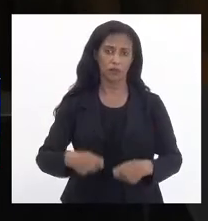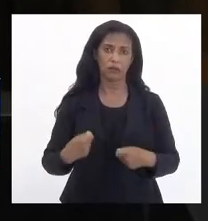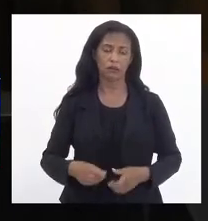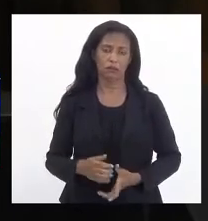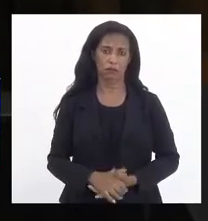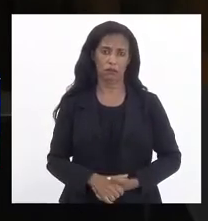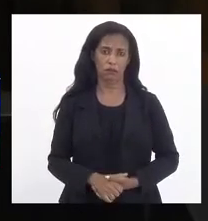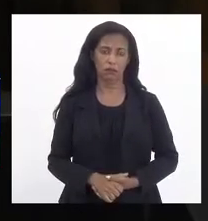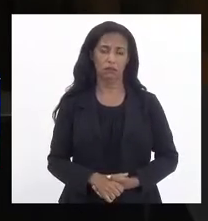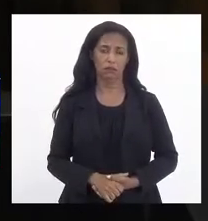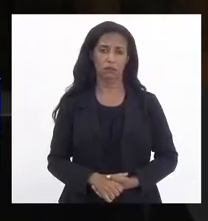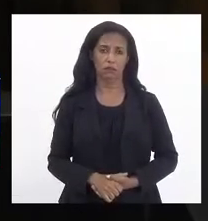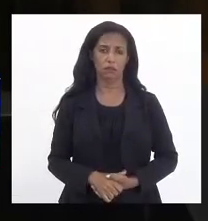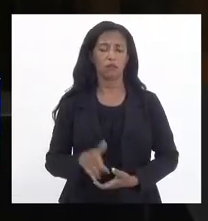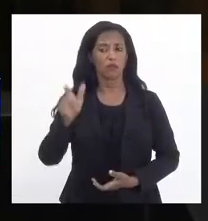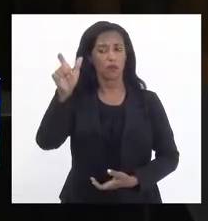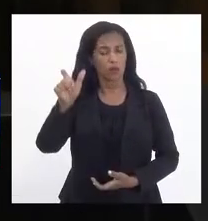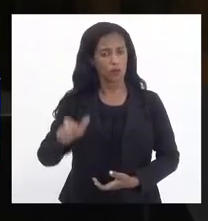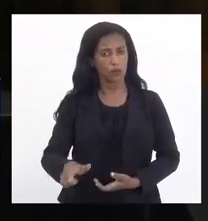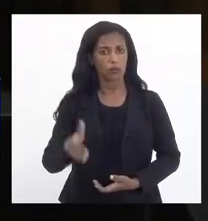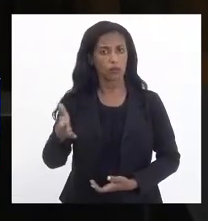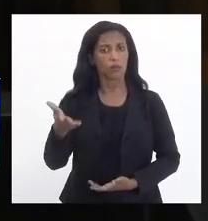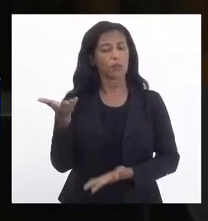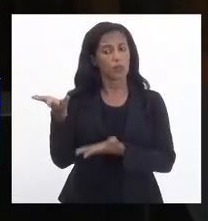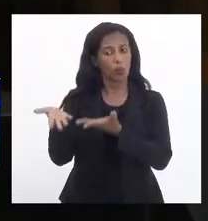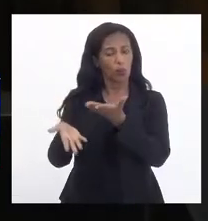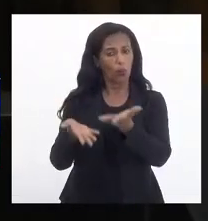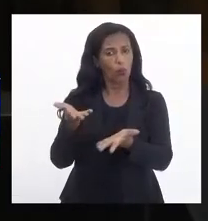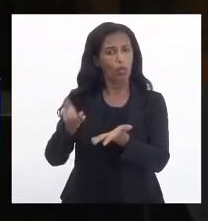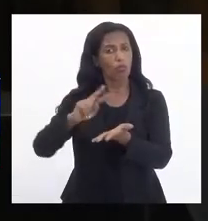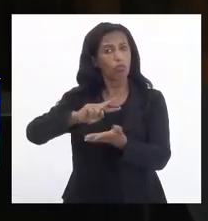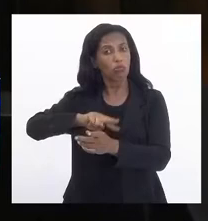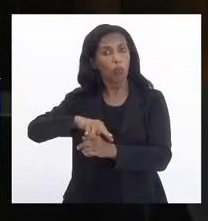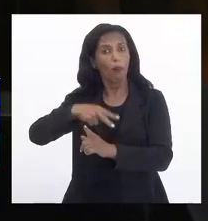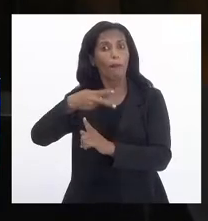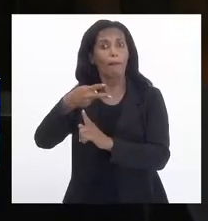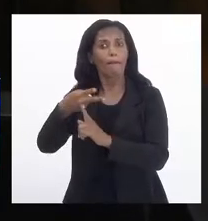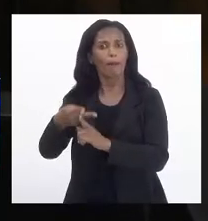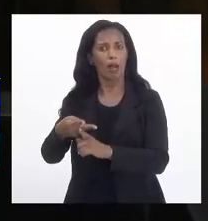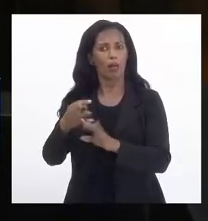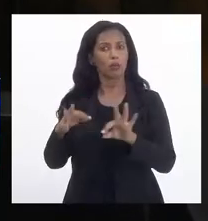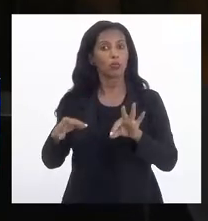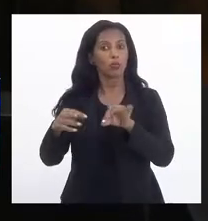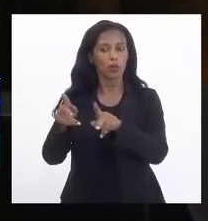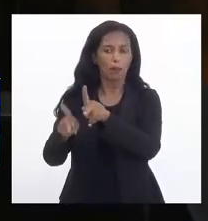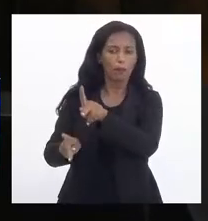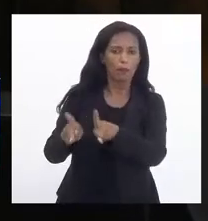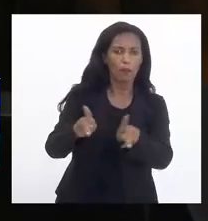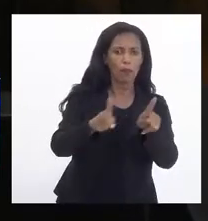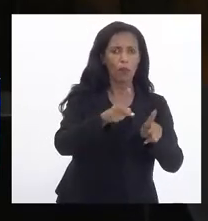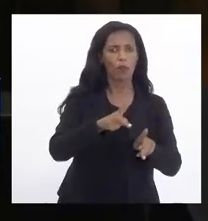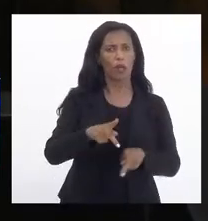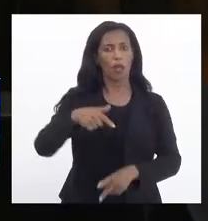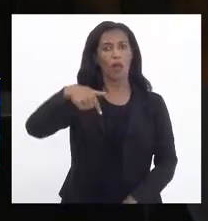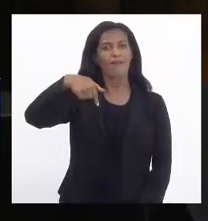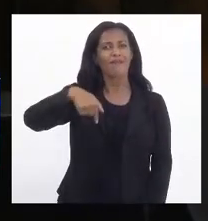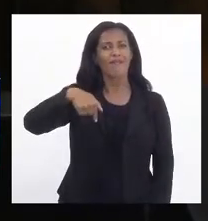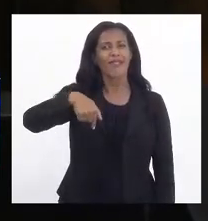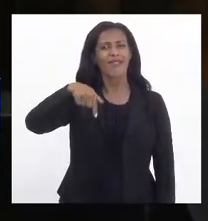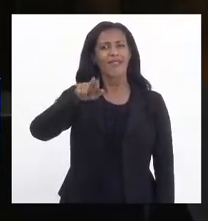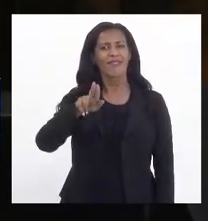Precisa. E que o senhor possa ter uma atenção dobrada, porque toda a população de Queimados tem vindo